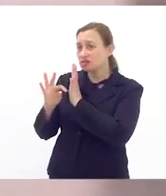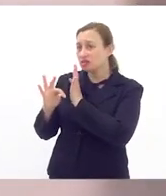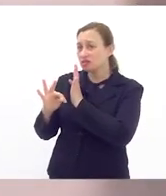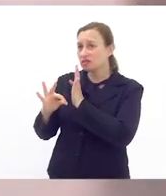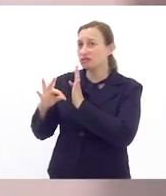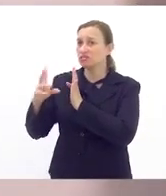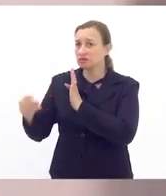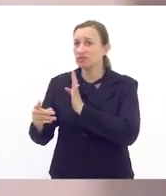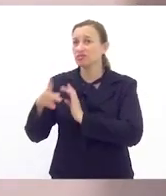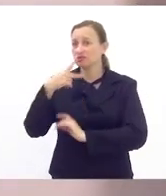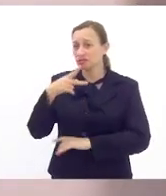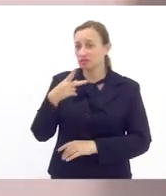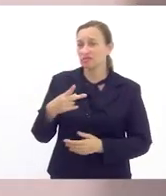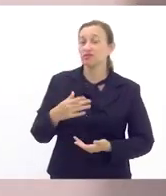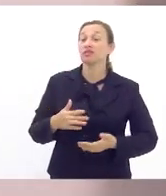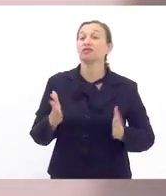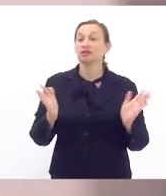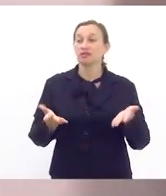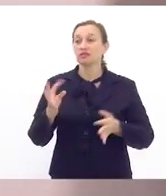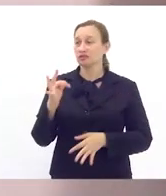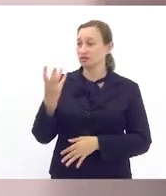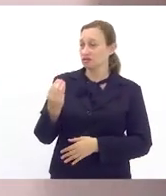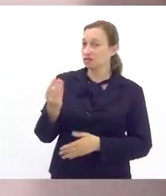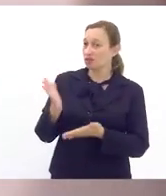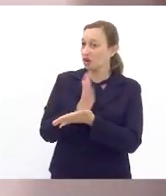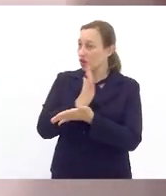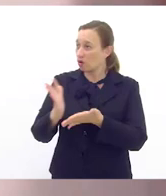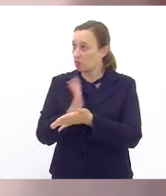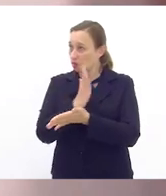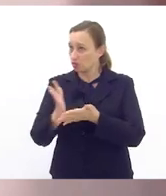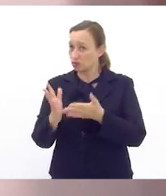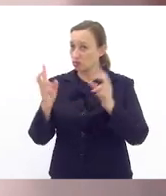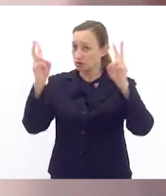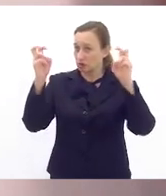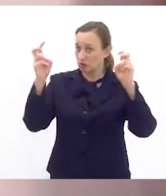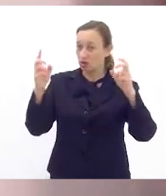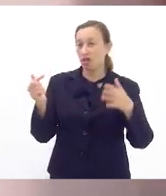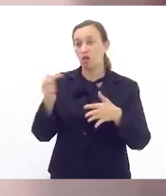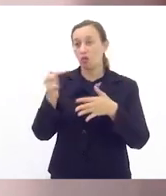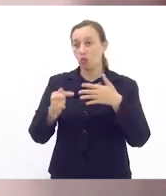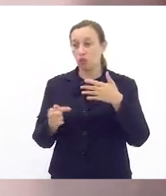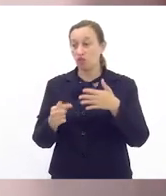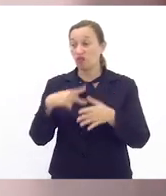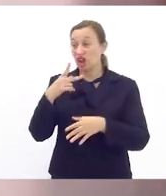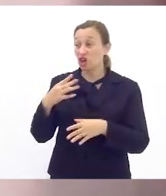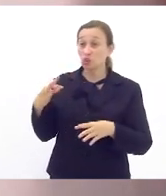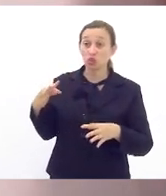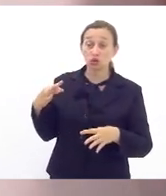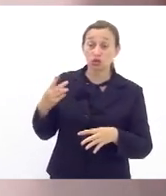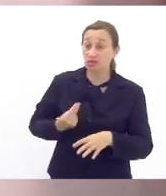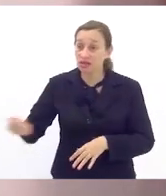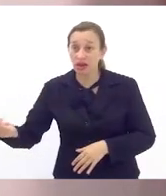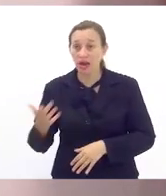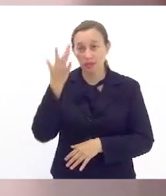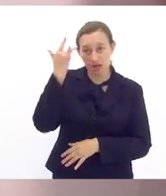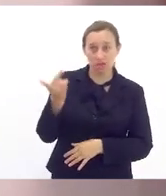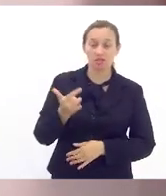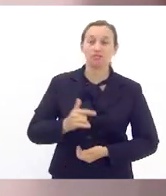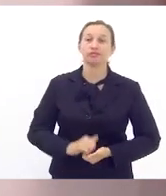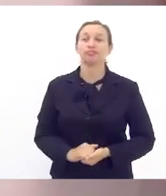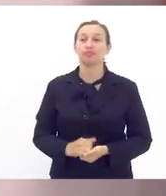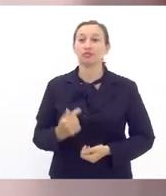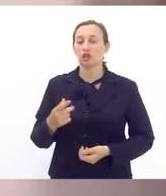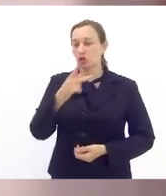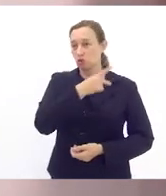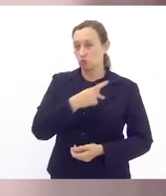que eu iria falar eu trouxe aqui Tiago algumas demandas não vou colocar todas se não só sair daqui amanhã então eu